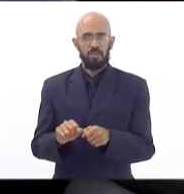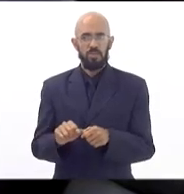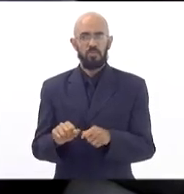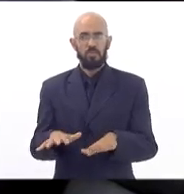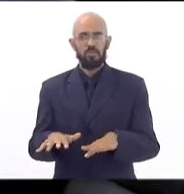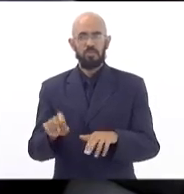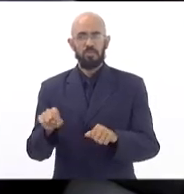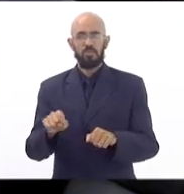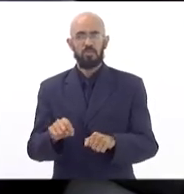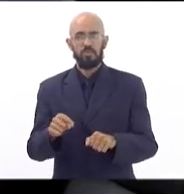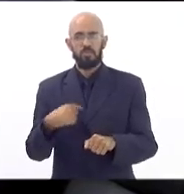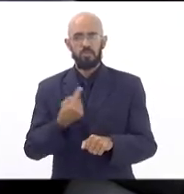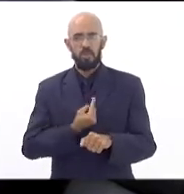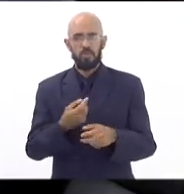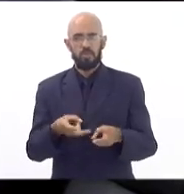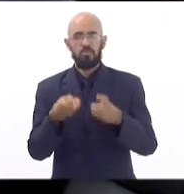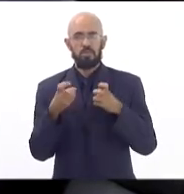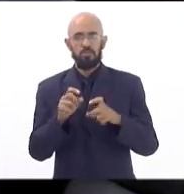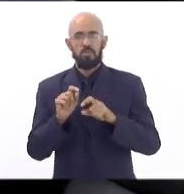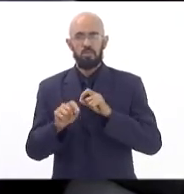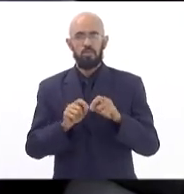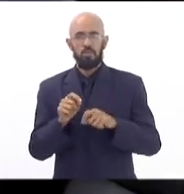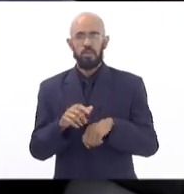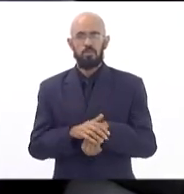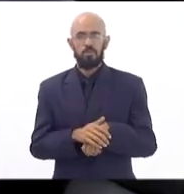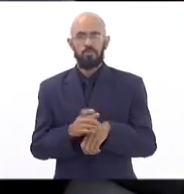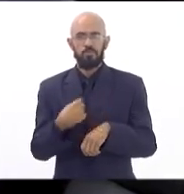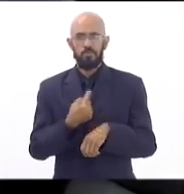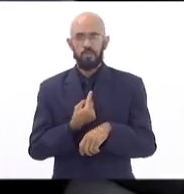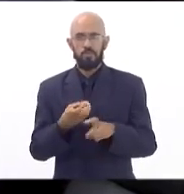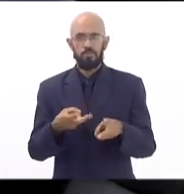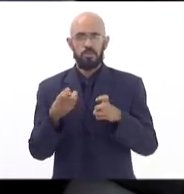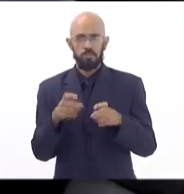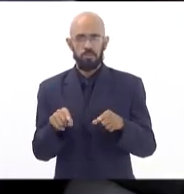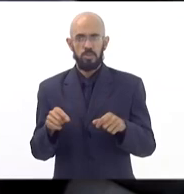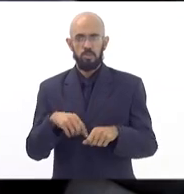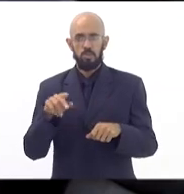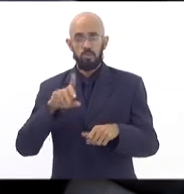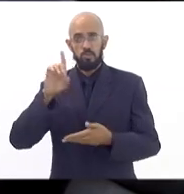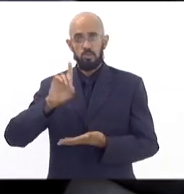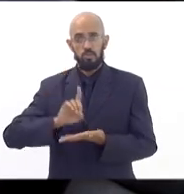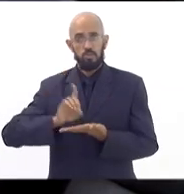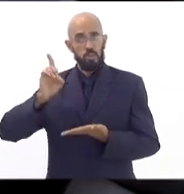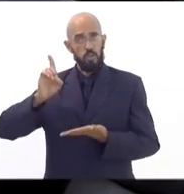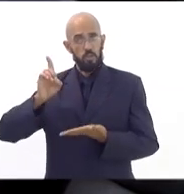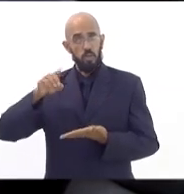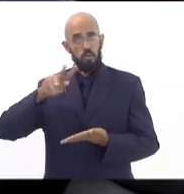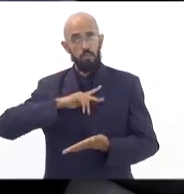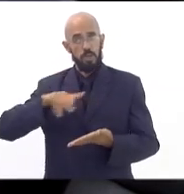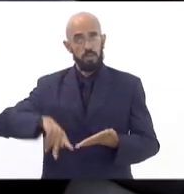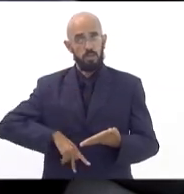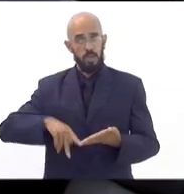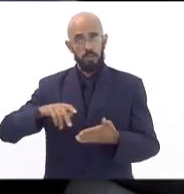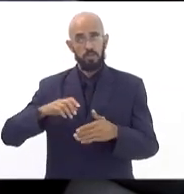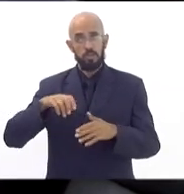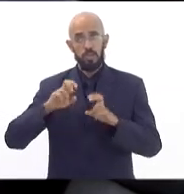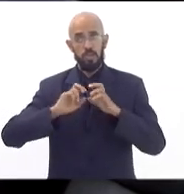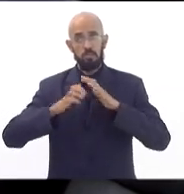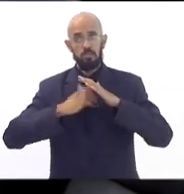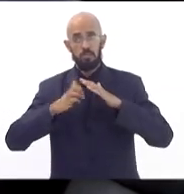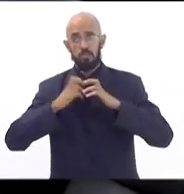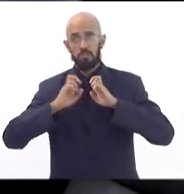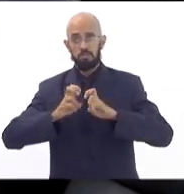essa situação a gente está apontando aqui tá verificando o próprio diretor presidente da SuperVia relator 12